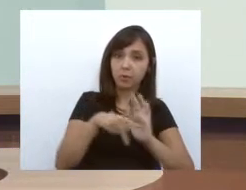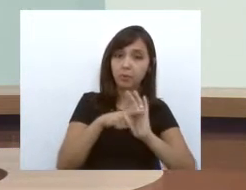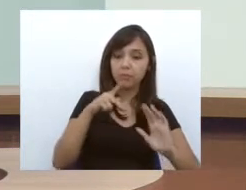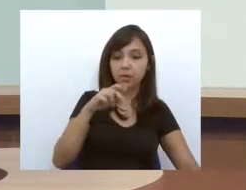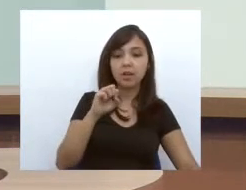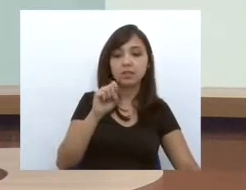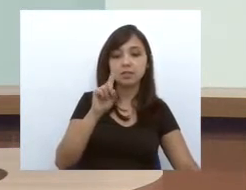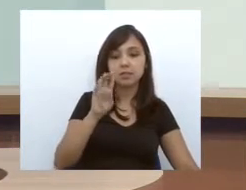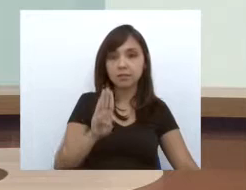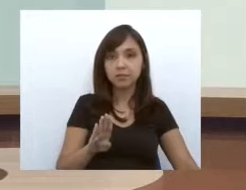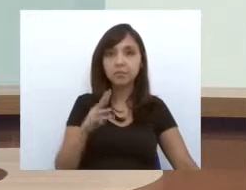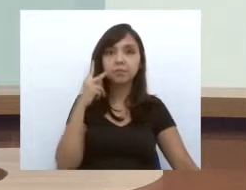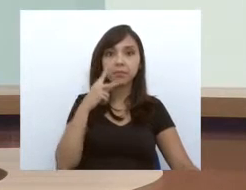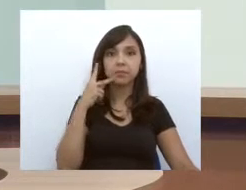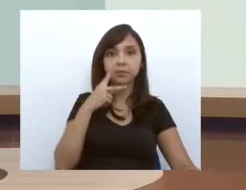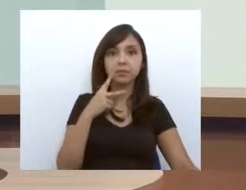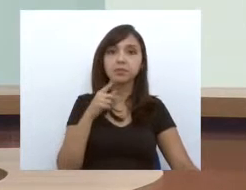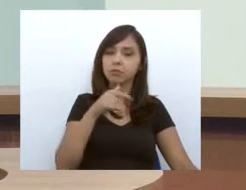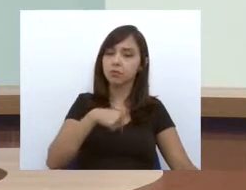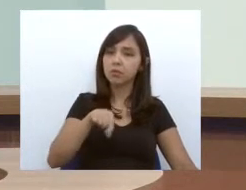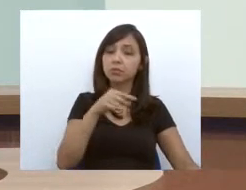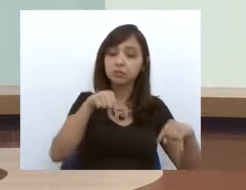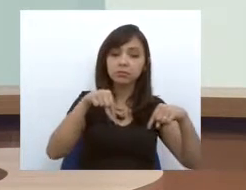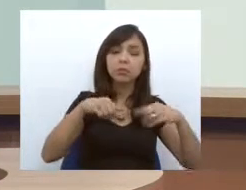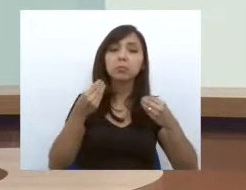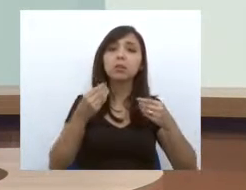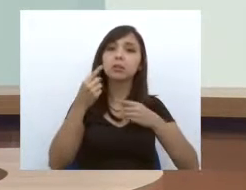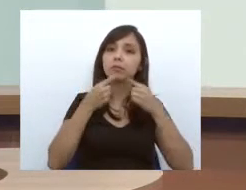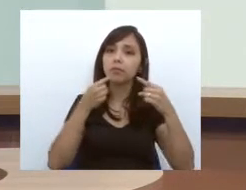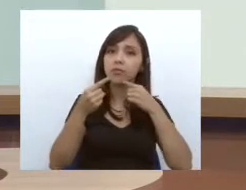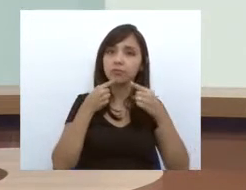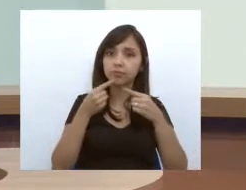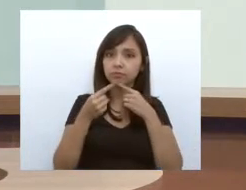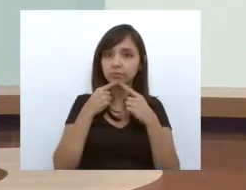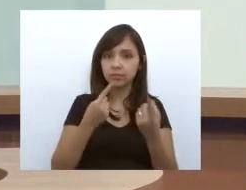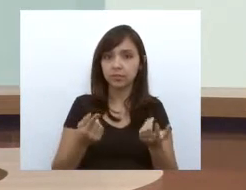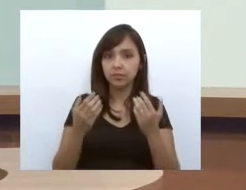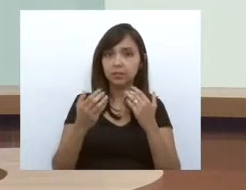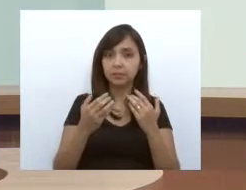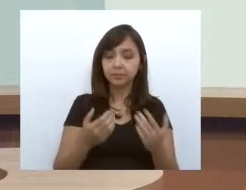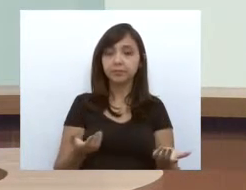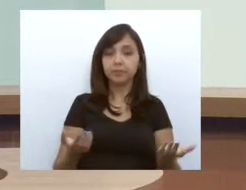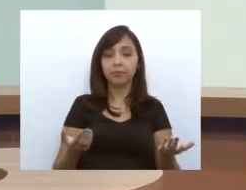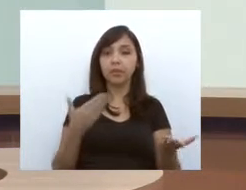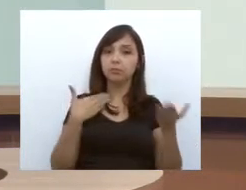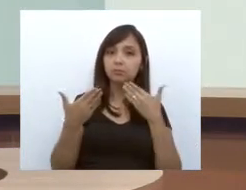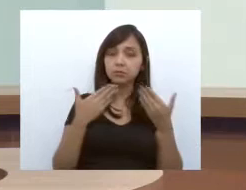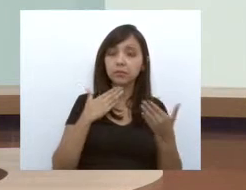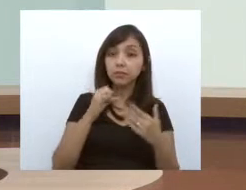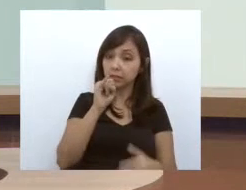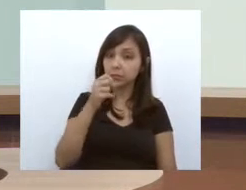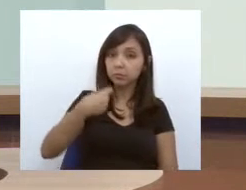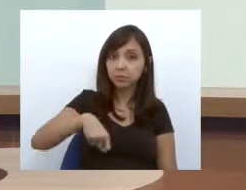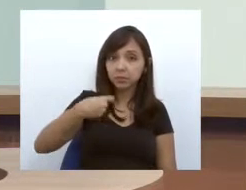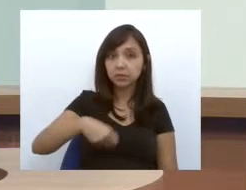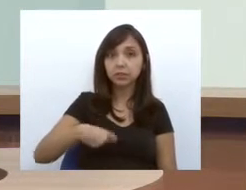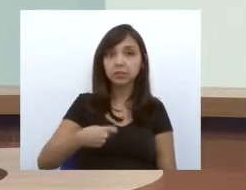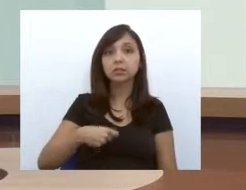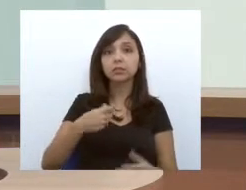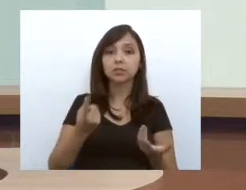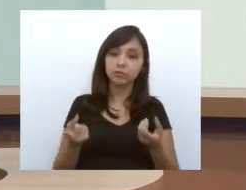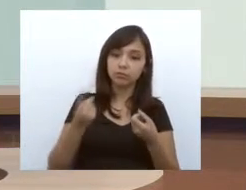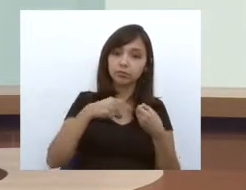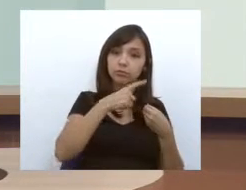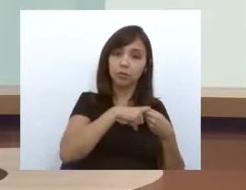do estado. Estamos aqui para dialogar e vamos dialogar. Tá? Se for preciso voltar